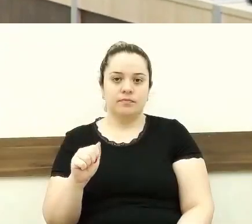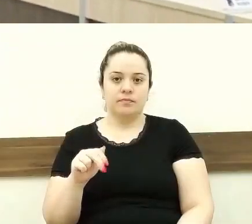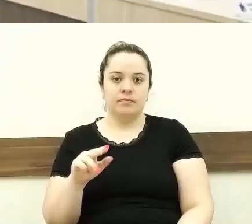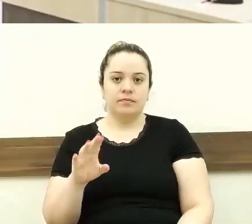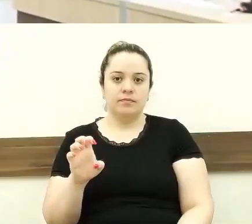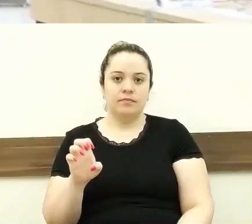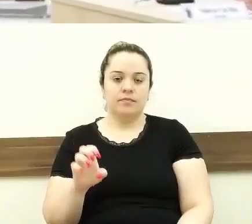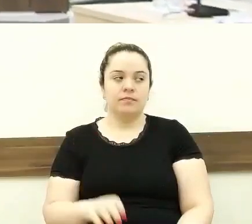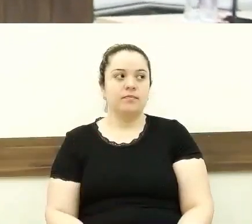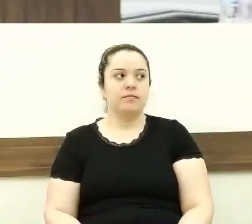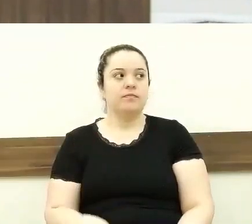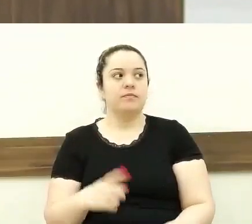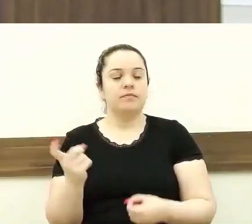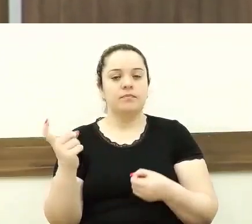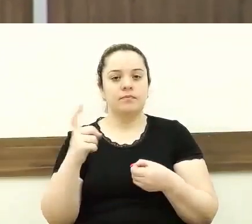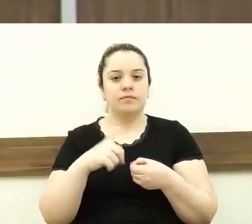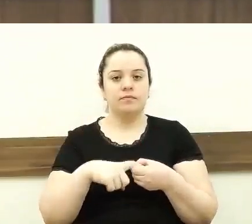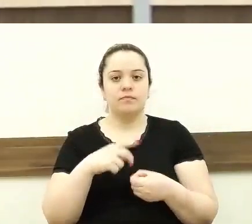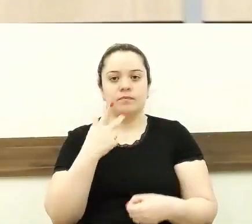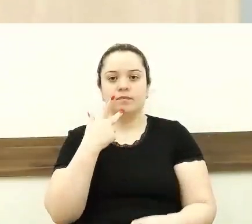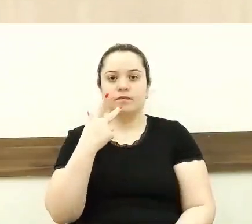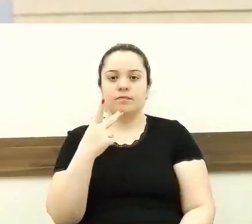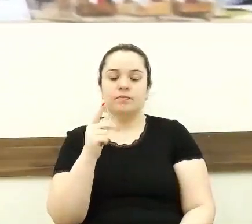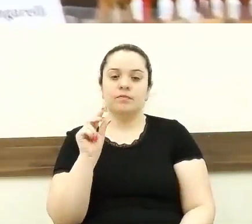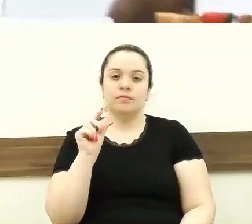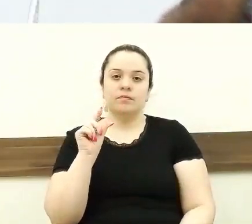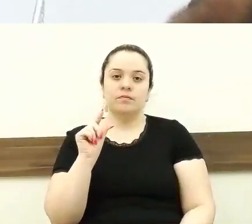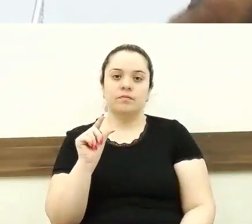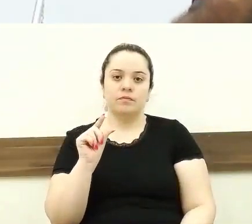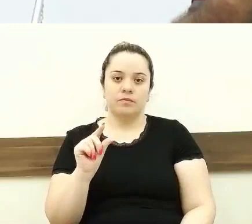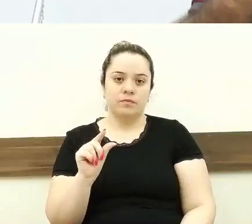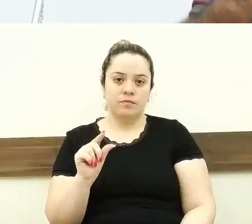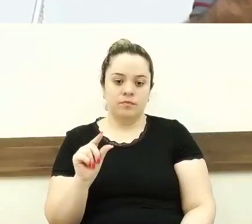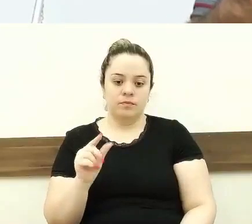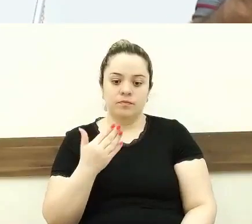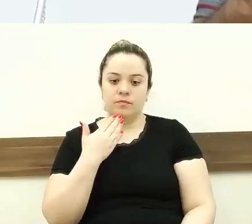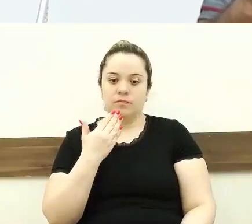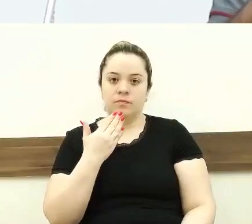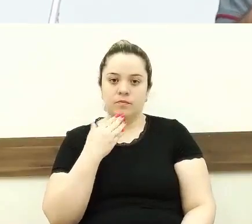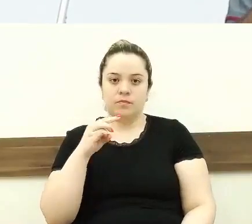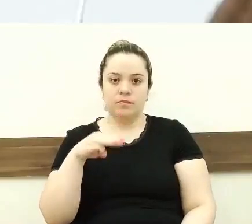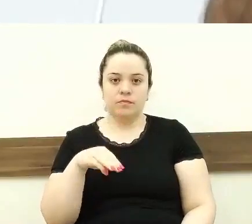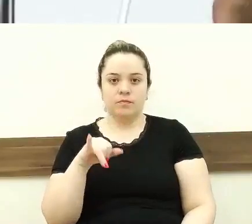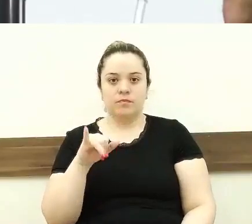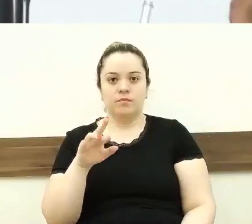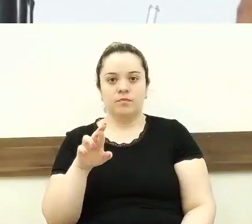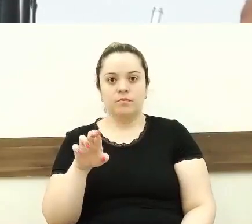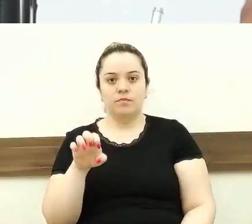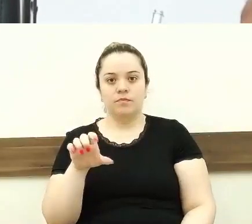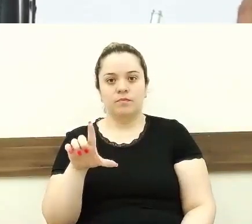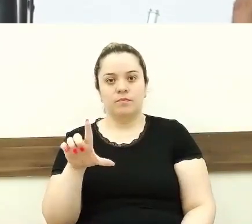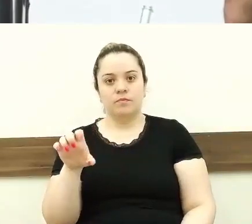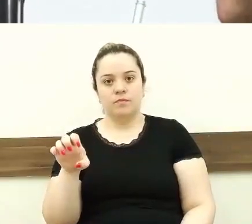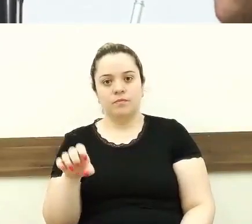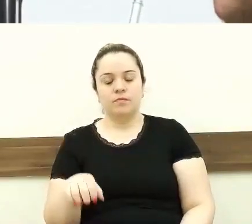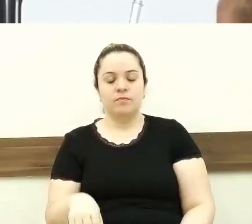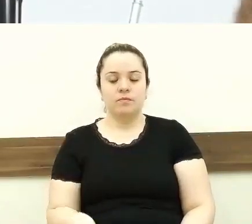Retorno aqui para falar um pouquinho sobre o requerimento da vereadora Mirelle. Eu estive